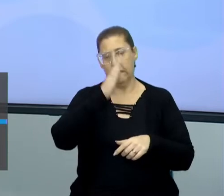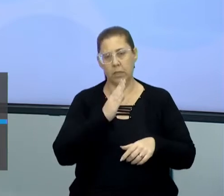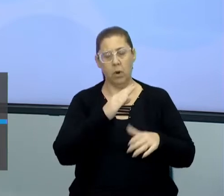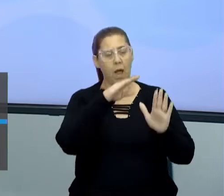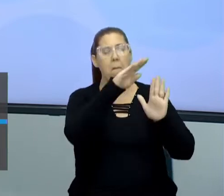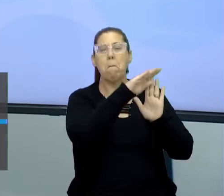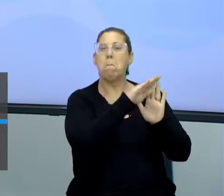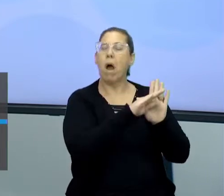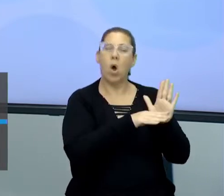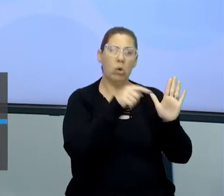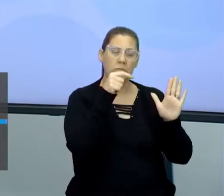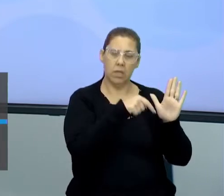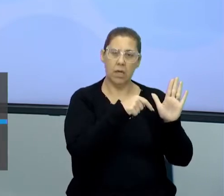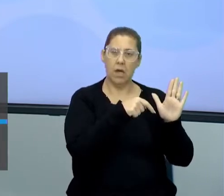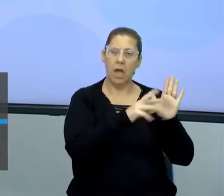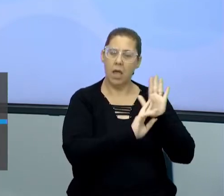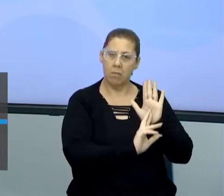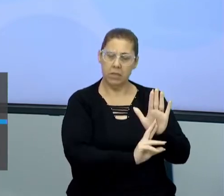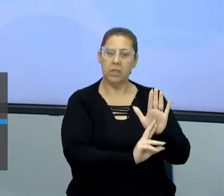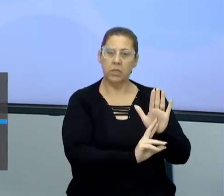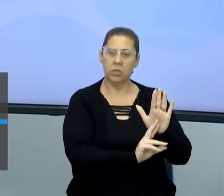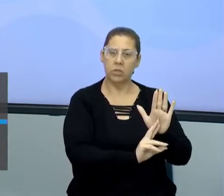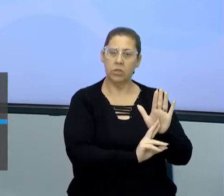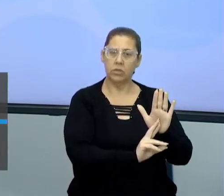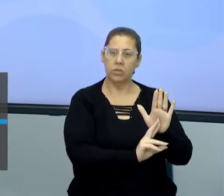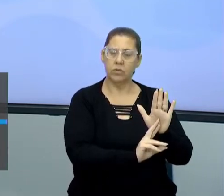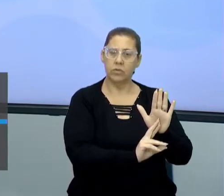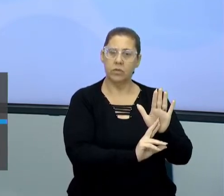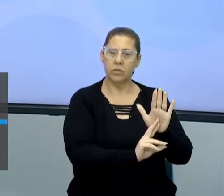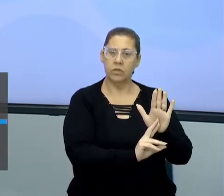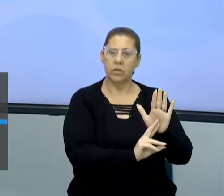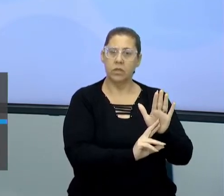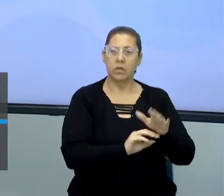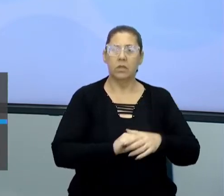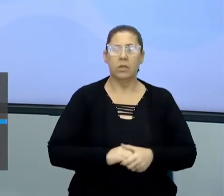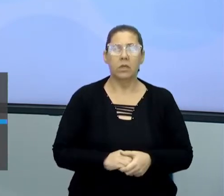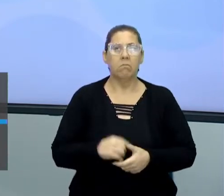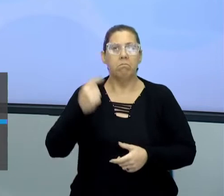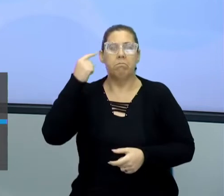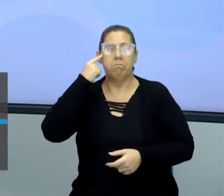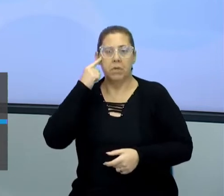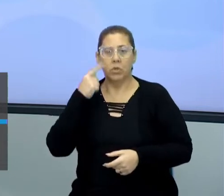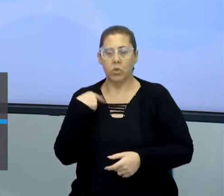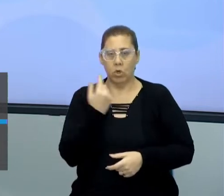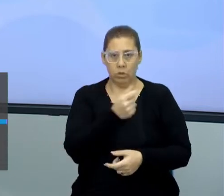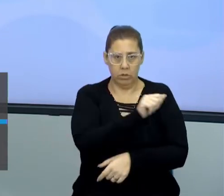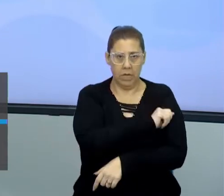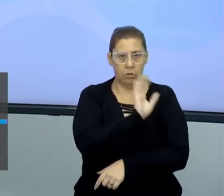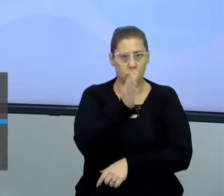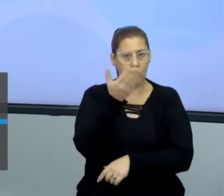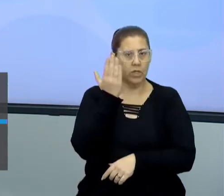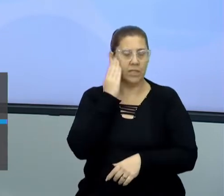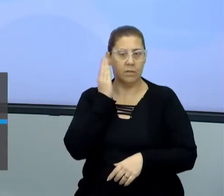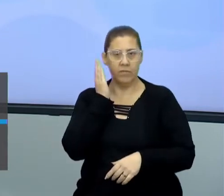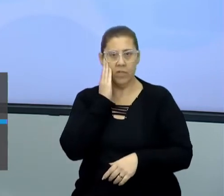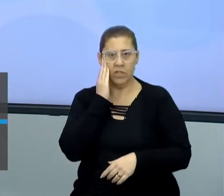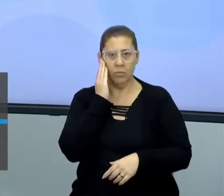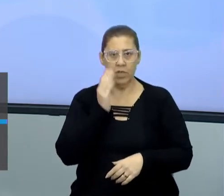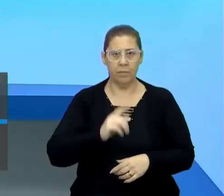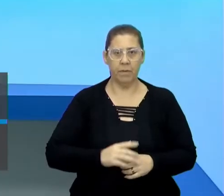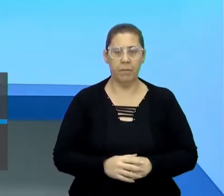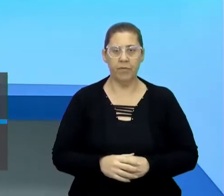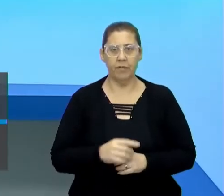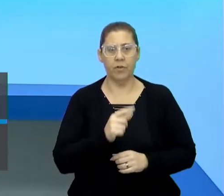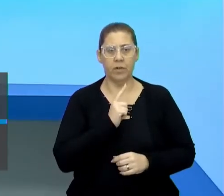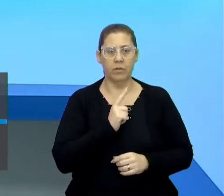elas consideram a questão da representatividade na mídia hegemônica, levando em consideração que os nossos estudantes já sabem o que é a mídia hegemônica.